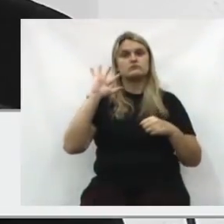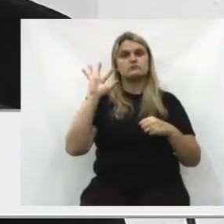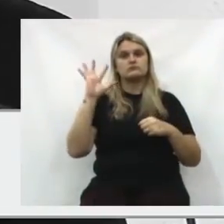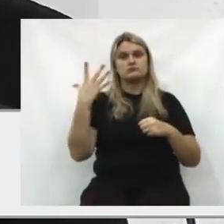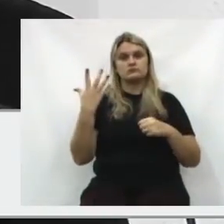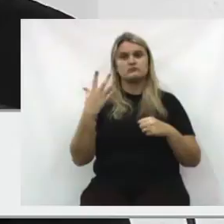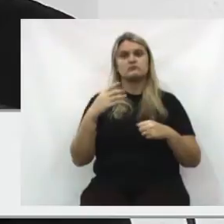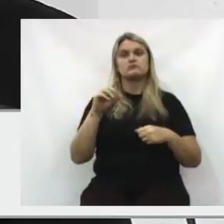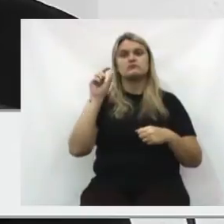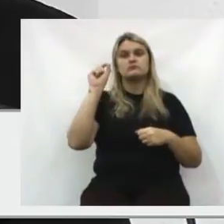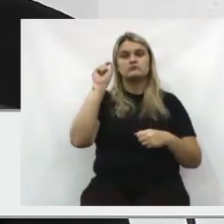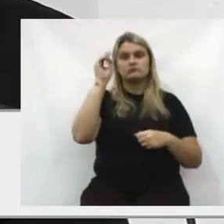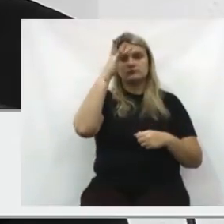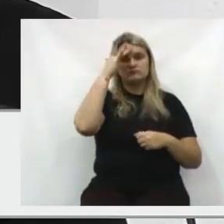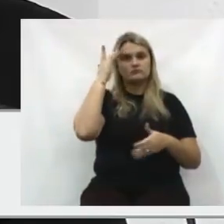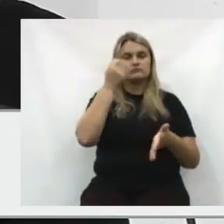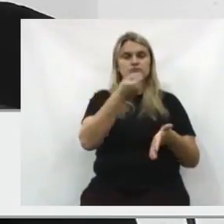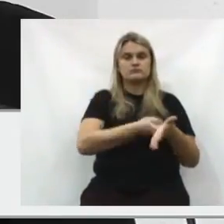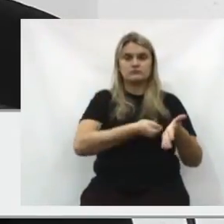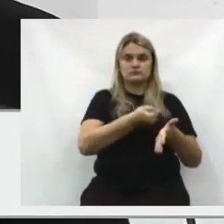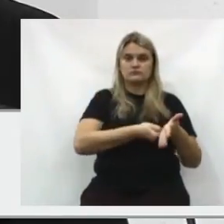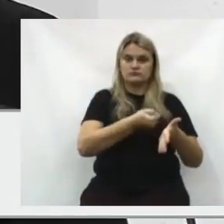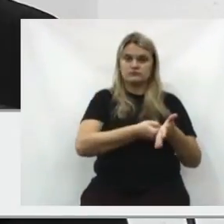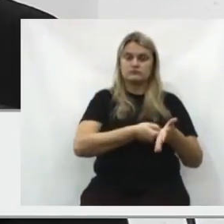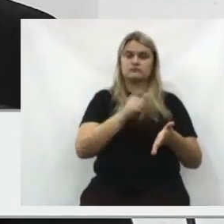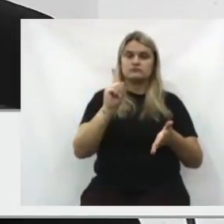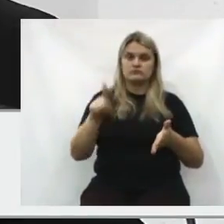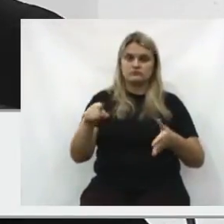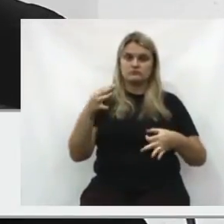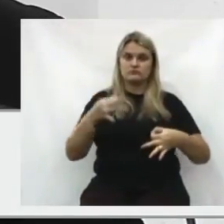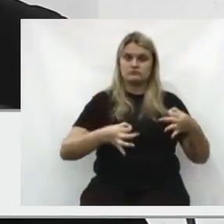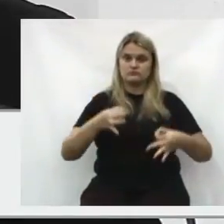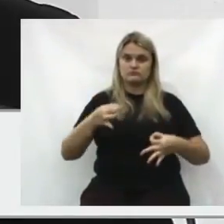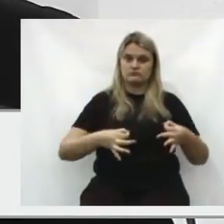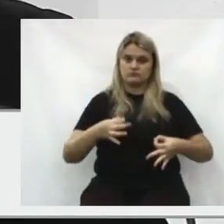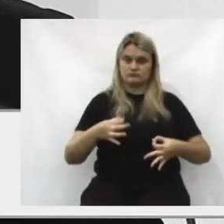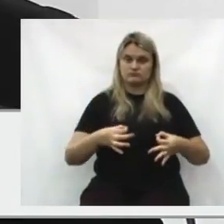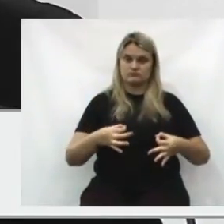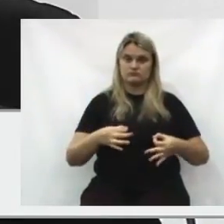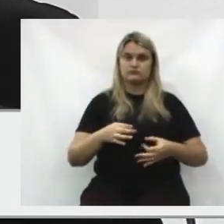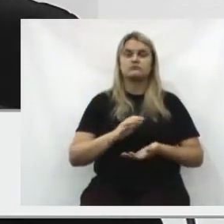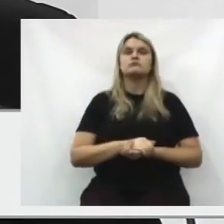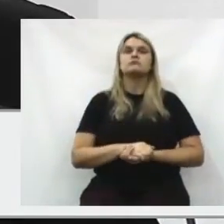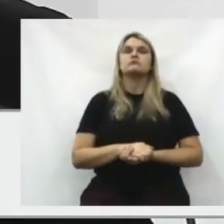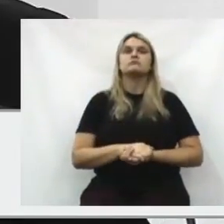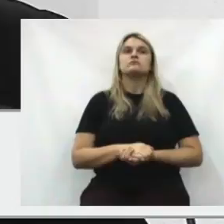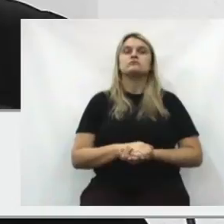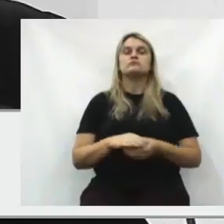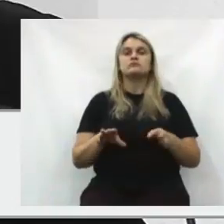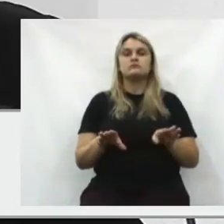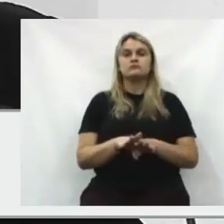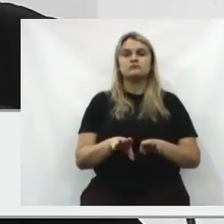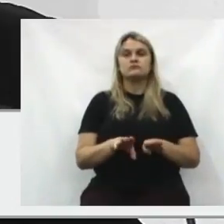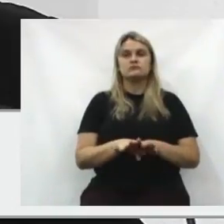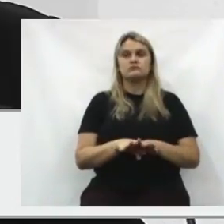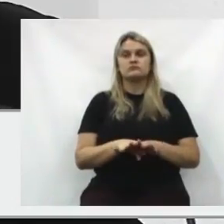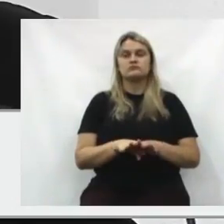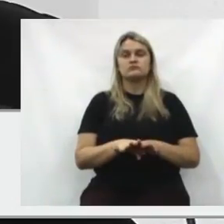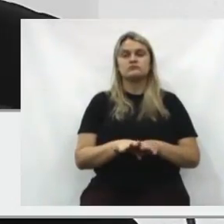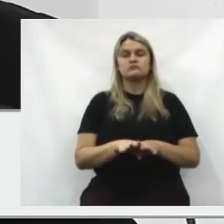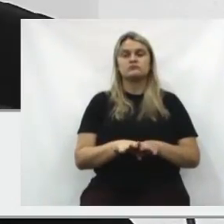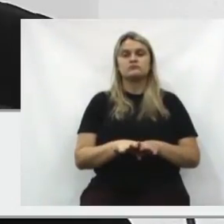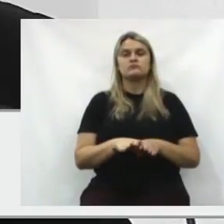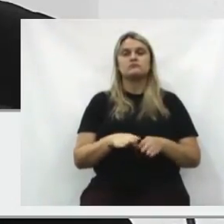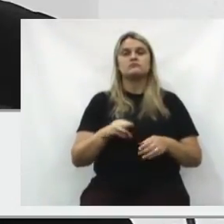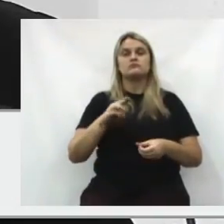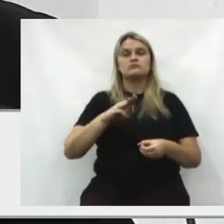são precisas, e quem está nos cobrando? Tribunal de Contas do Estado.